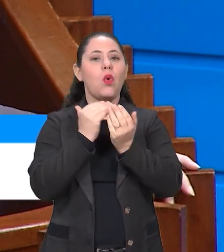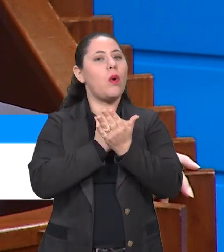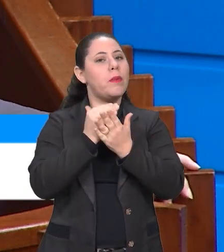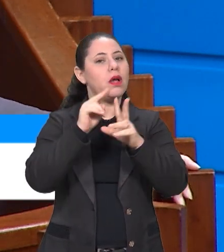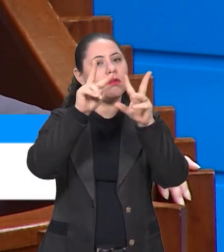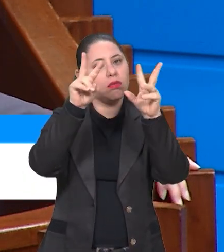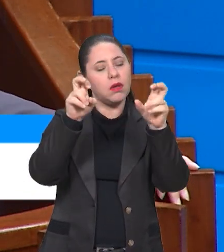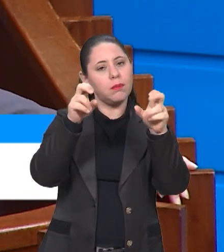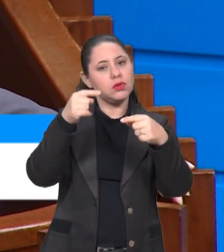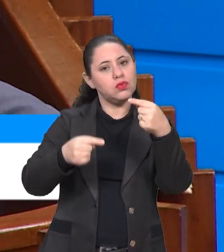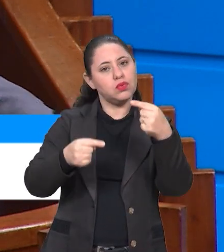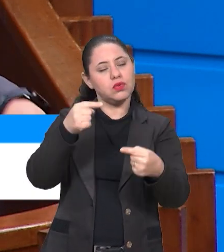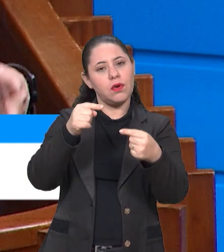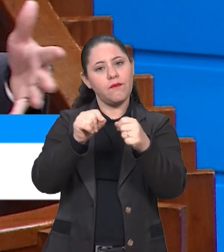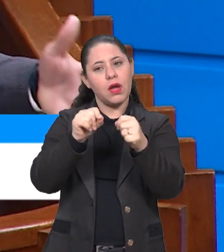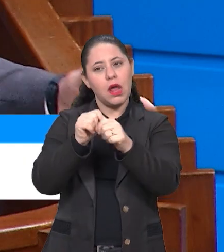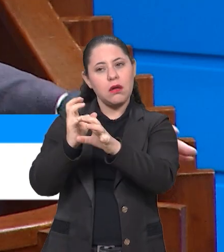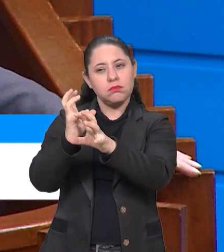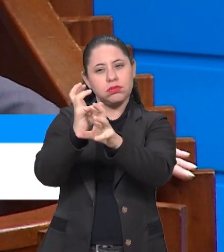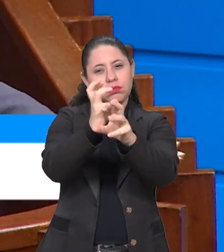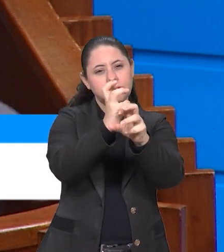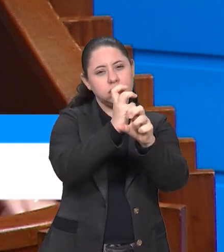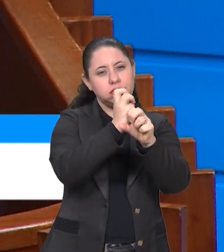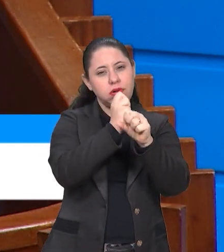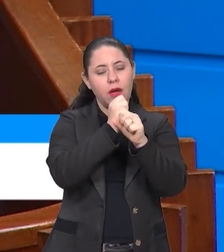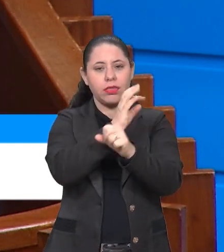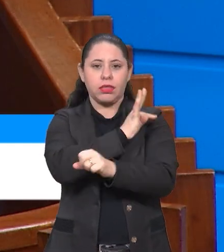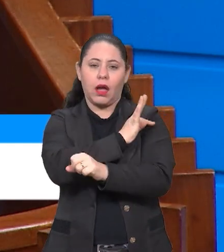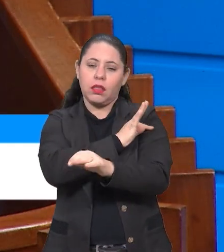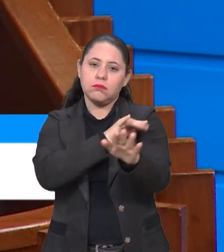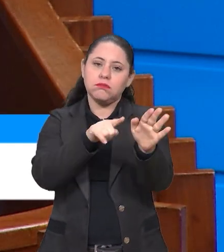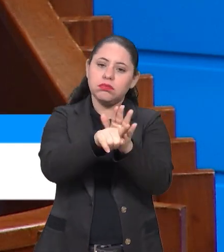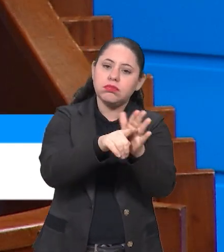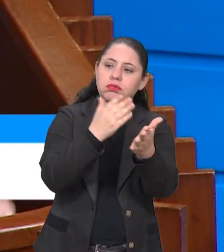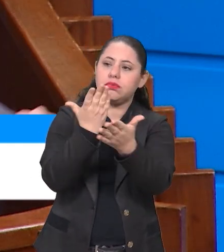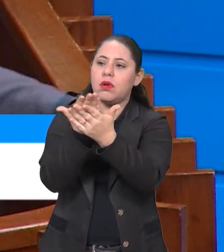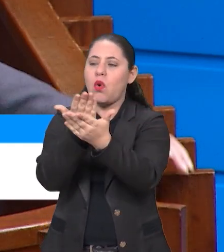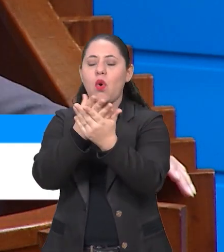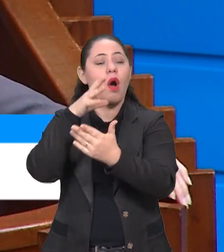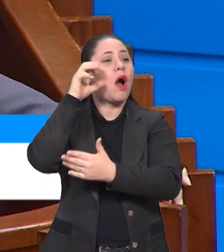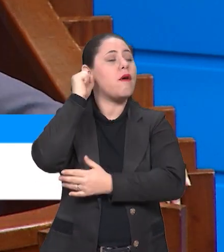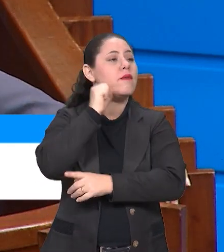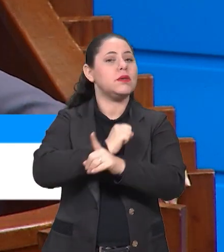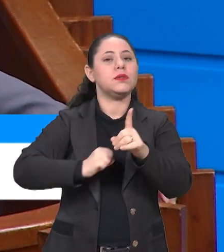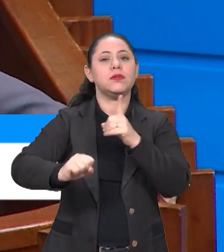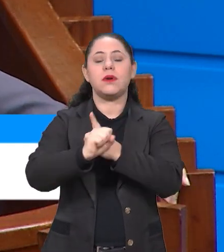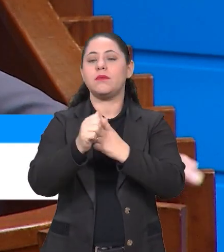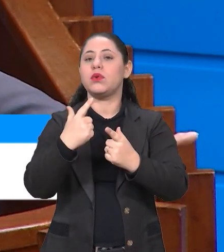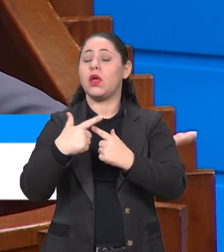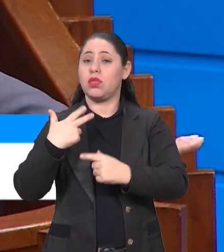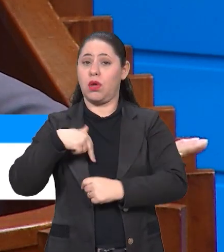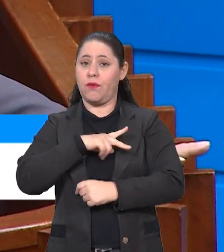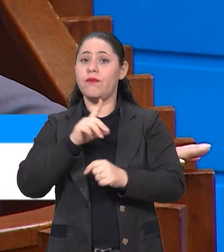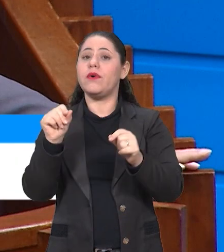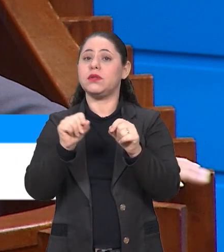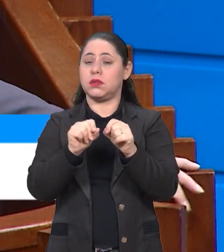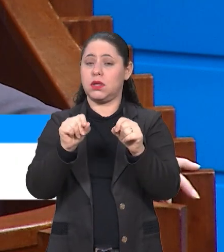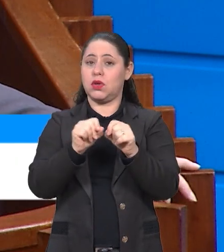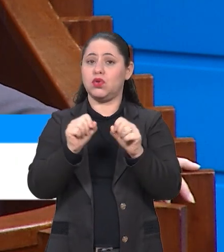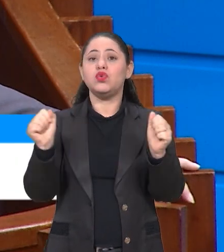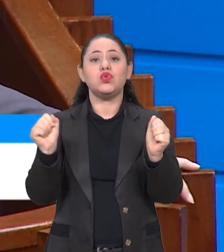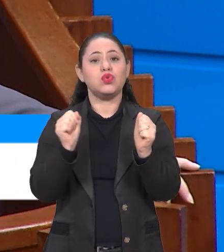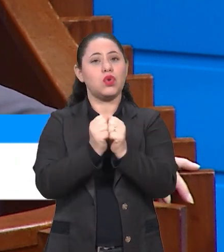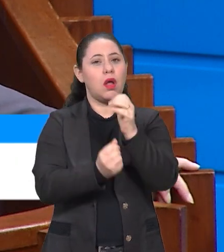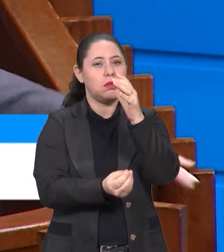contribuir já com esse tema e fazendo os levantamentos técnicos e ouvindo a sociedade, porque nós